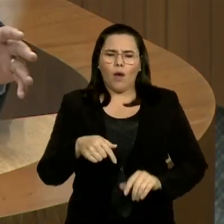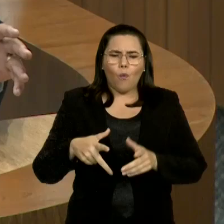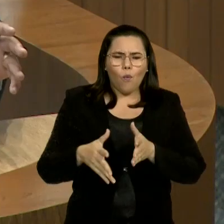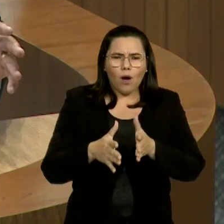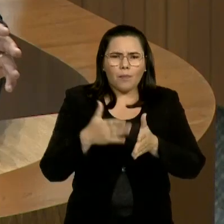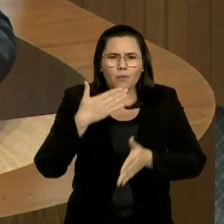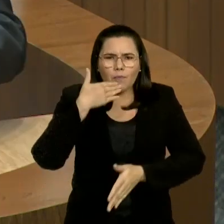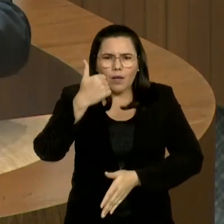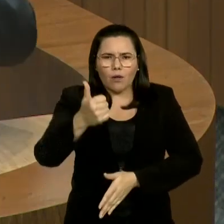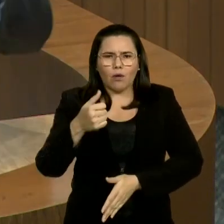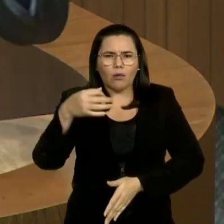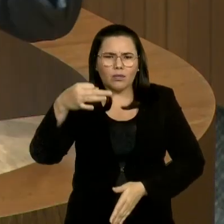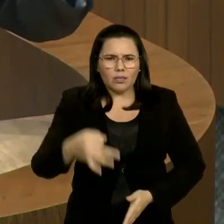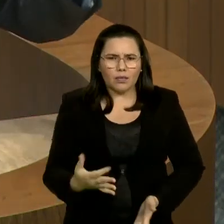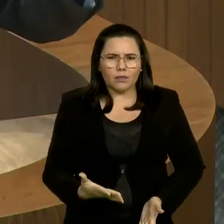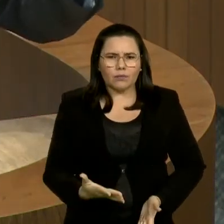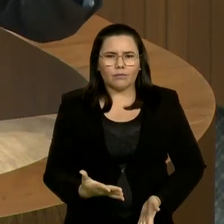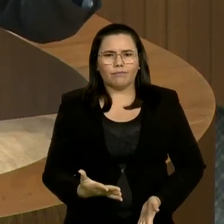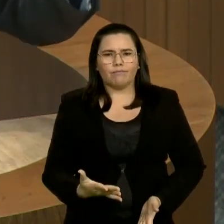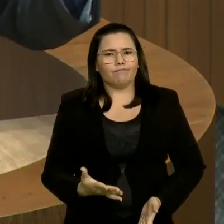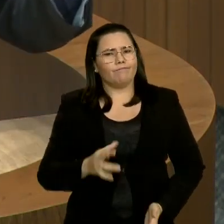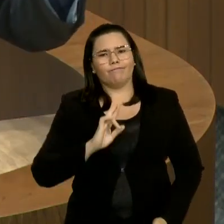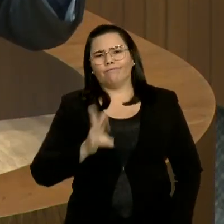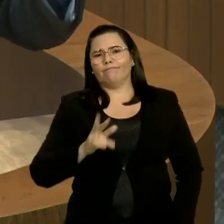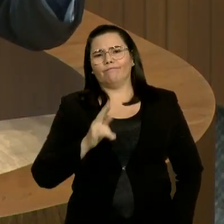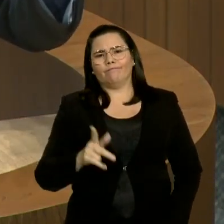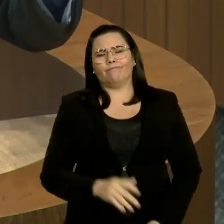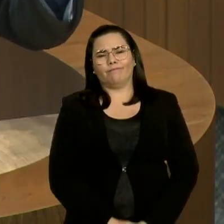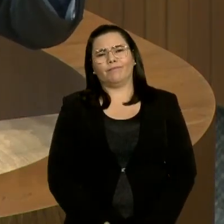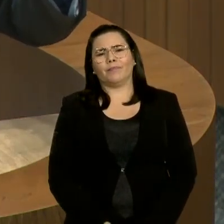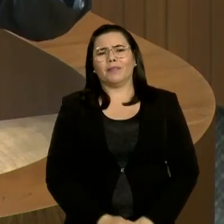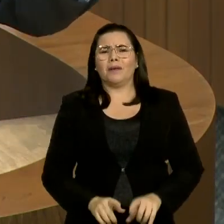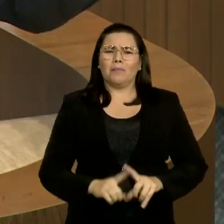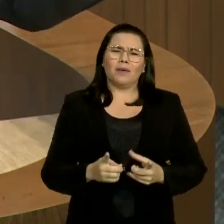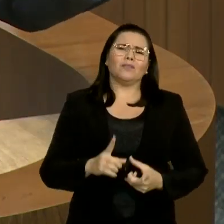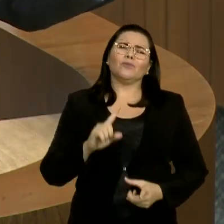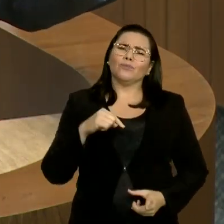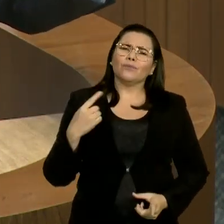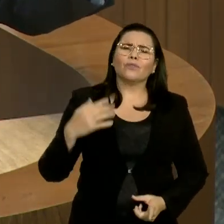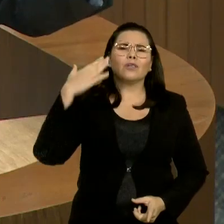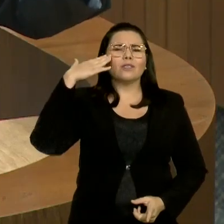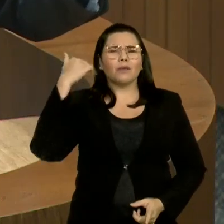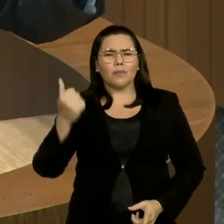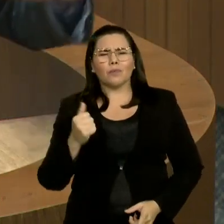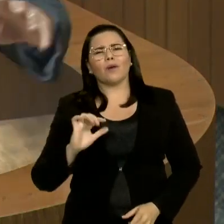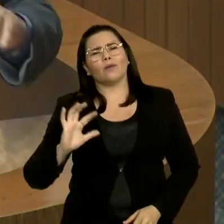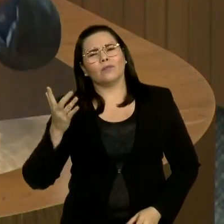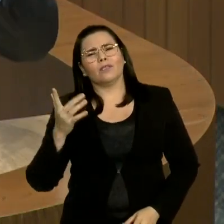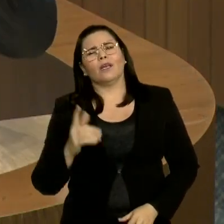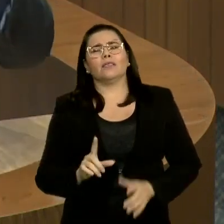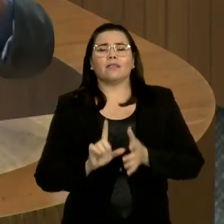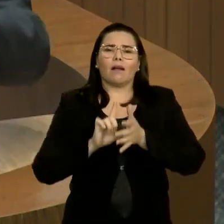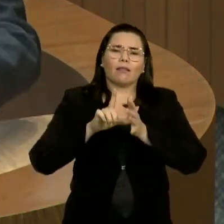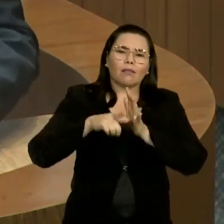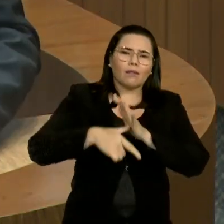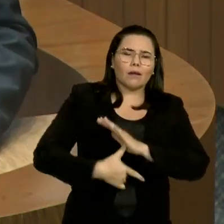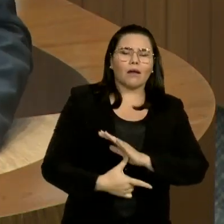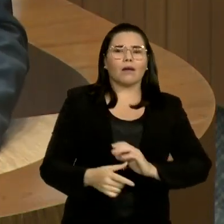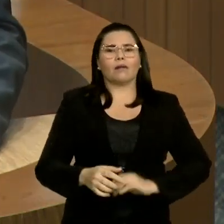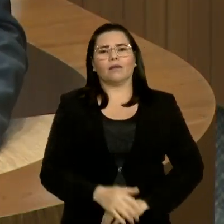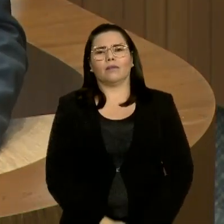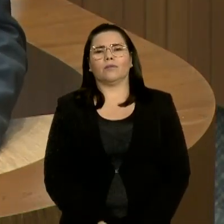de atraso e todo governo convive com isso poder público municipal